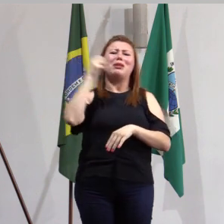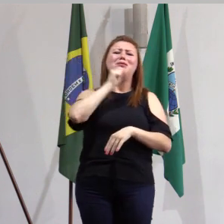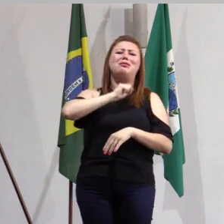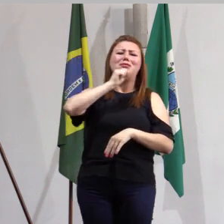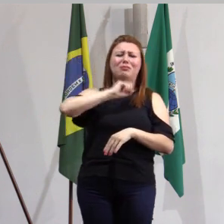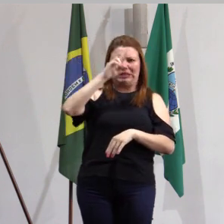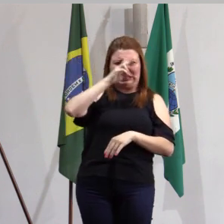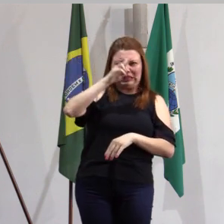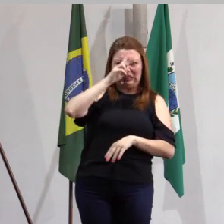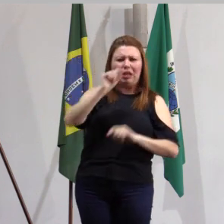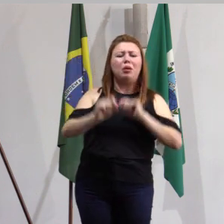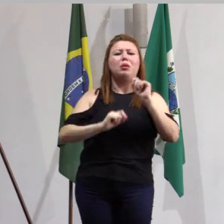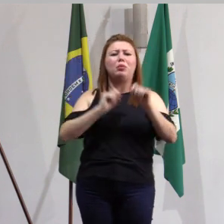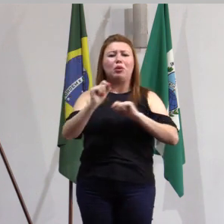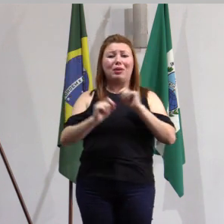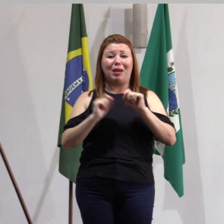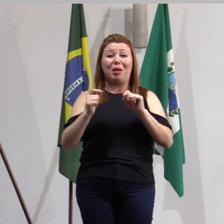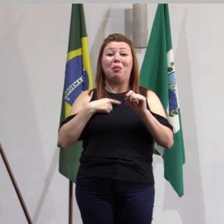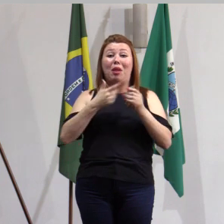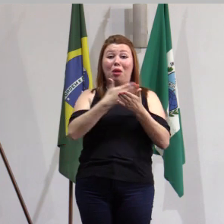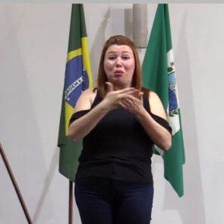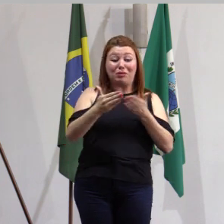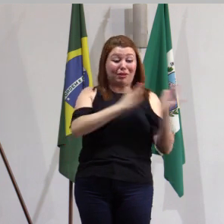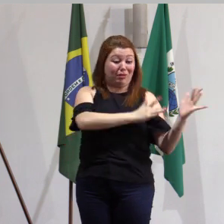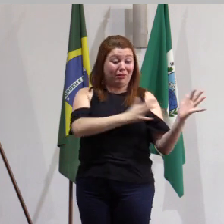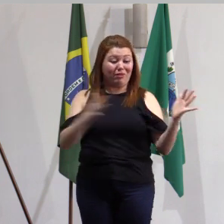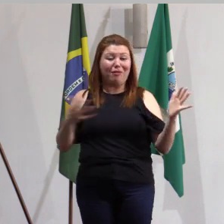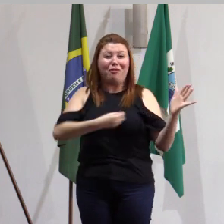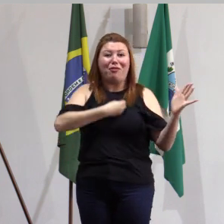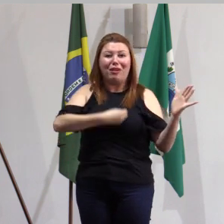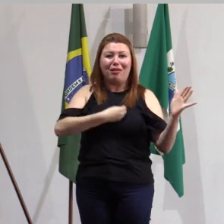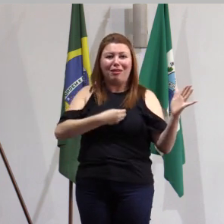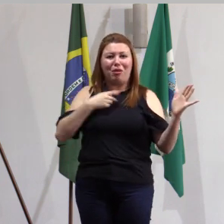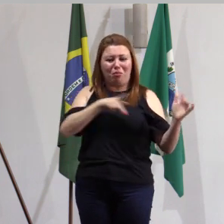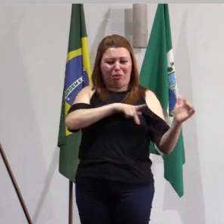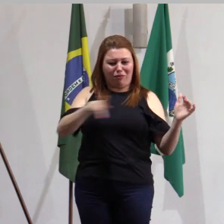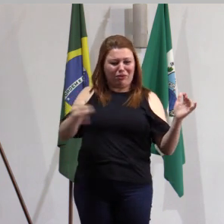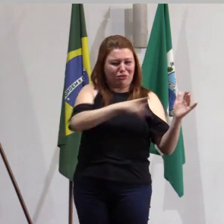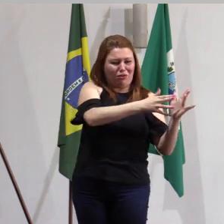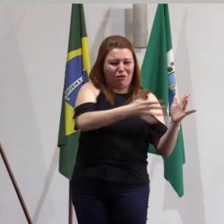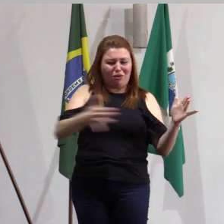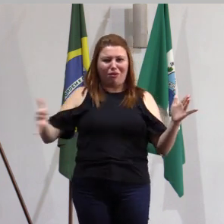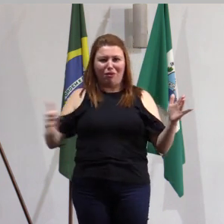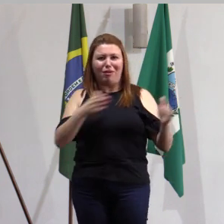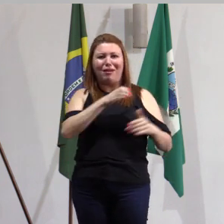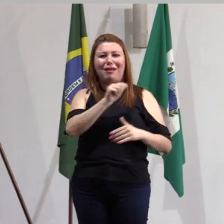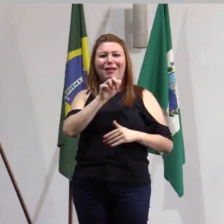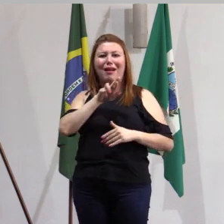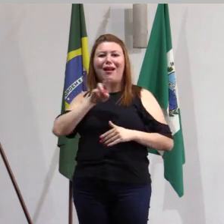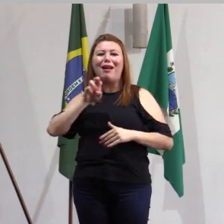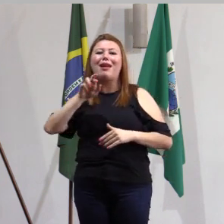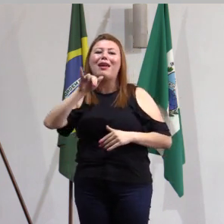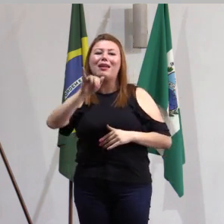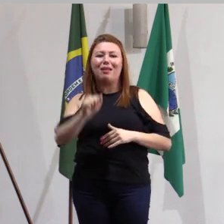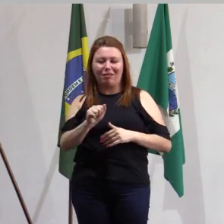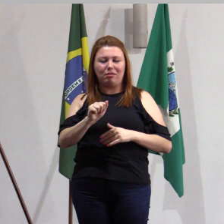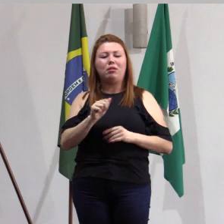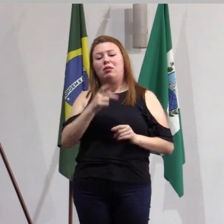que a carreira docente fosse estruturada como ela é. Uma carreira docente que